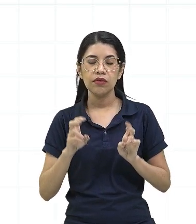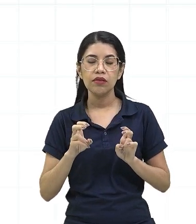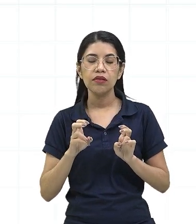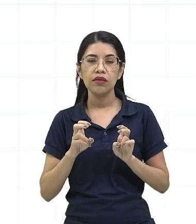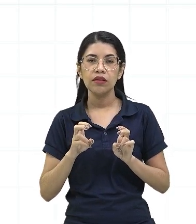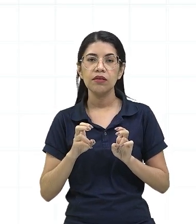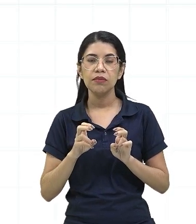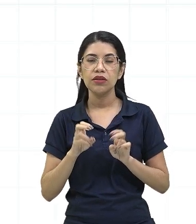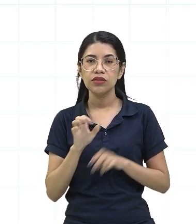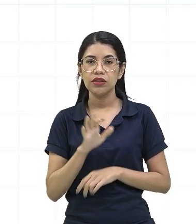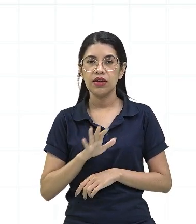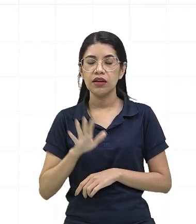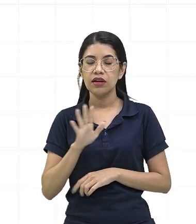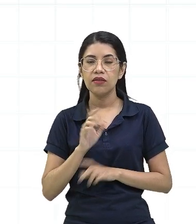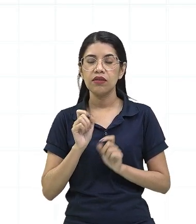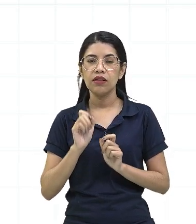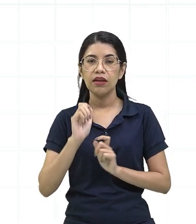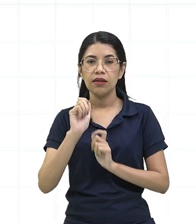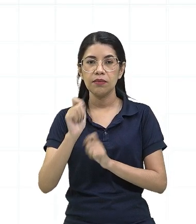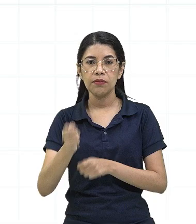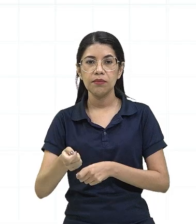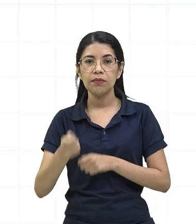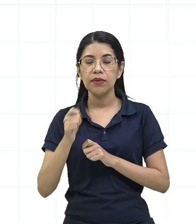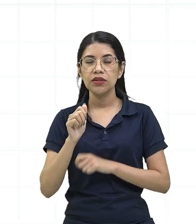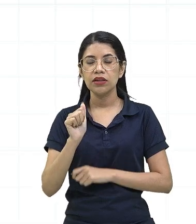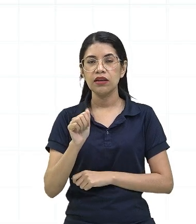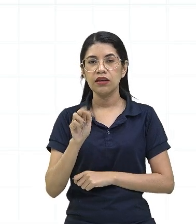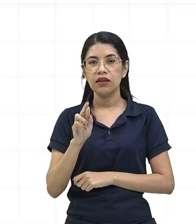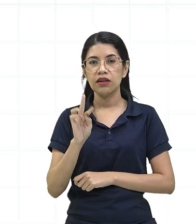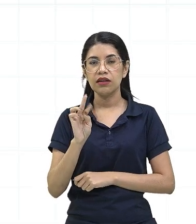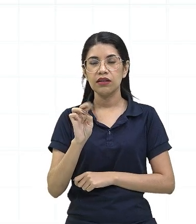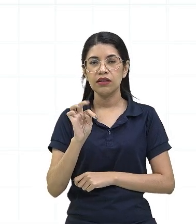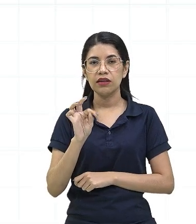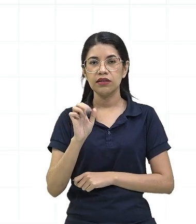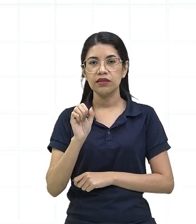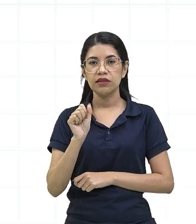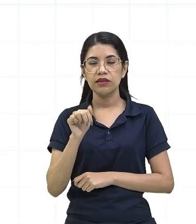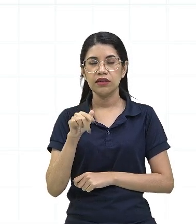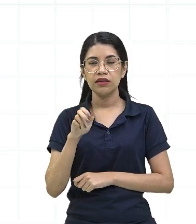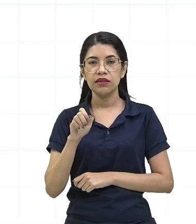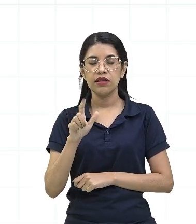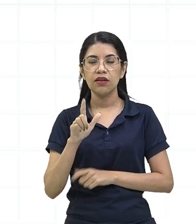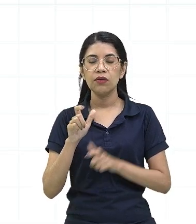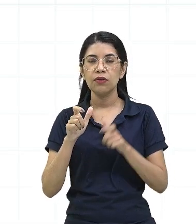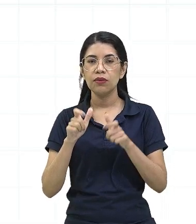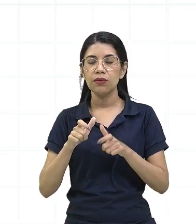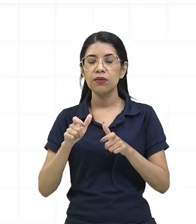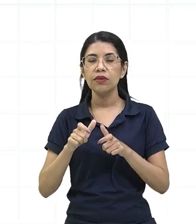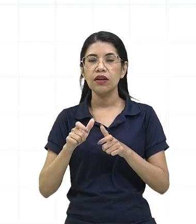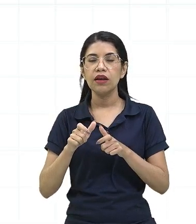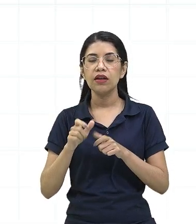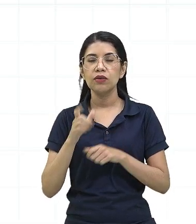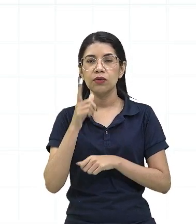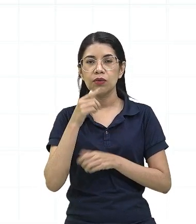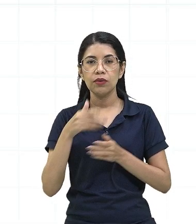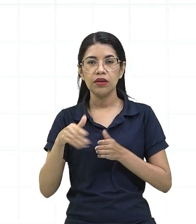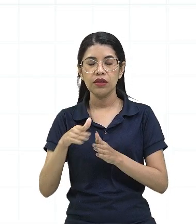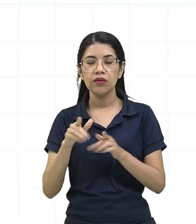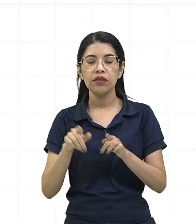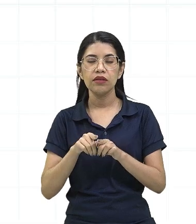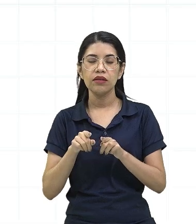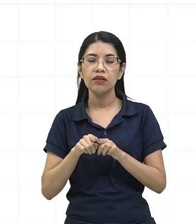do artigo, que é a pesca artesanal, onde foi Rio Madeira e qual é o peixe tambaqui.